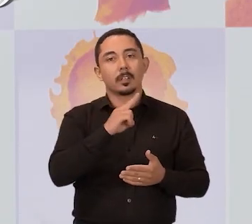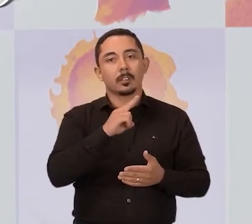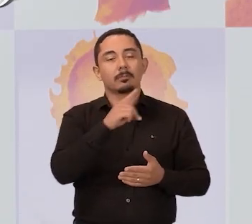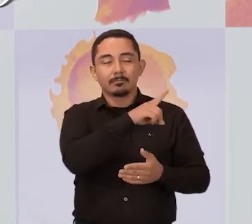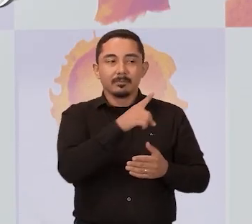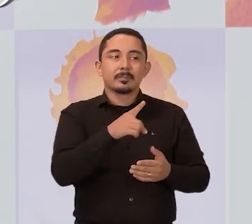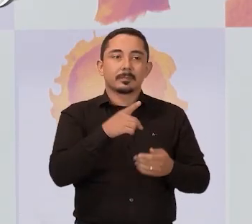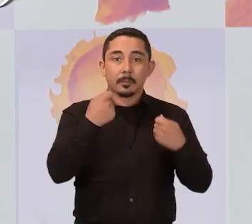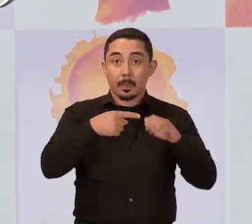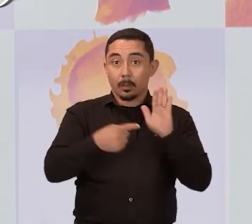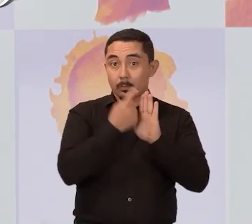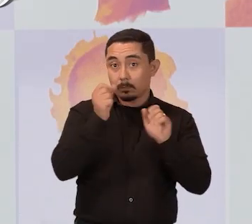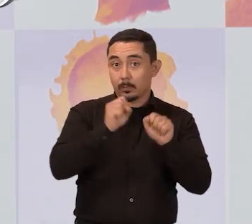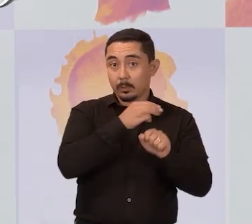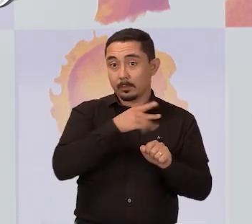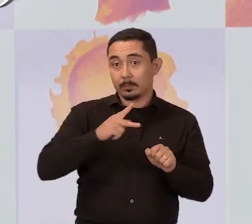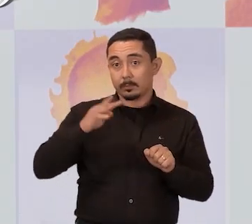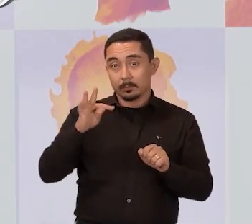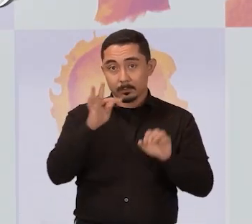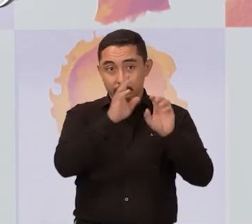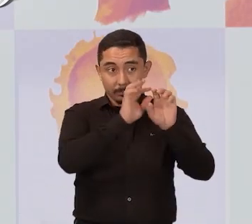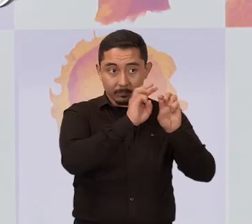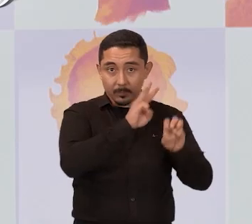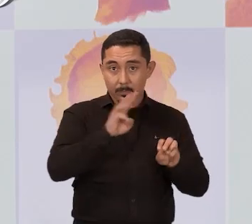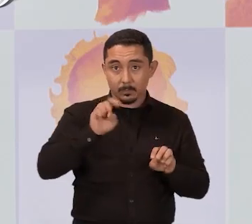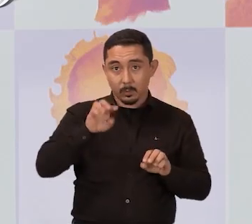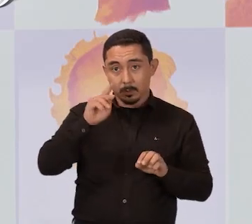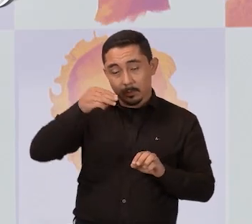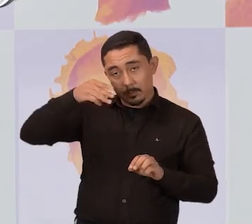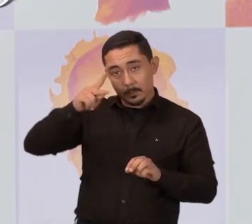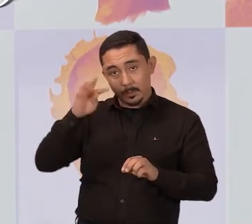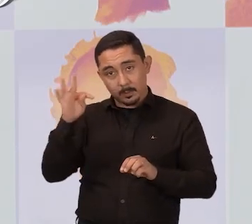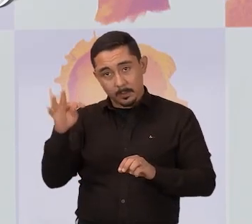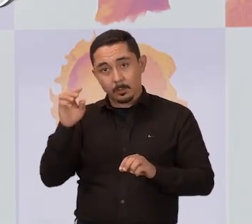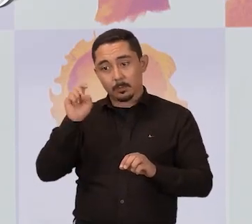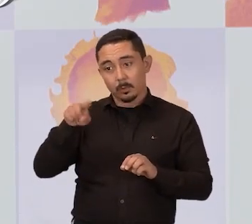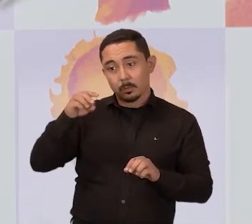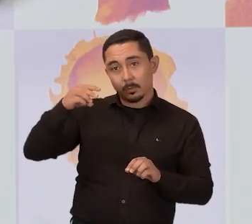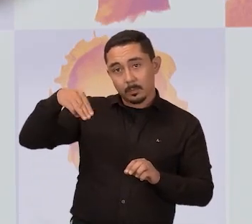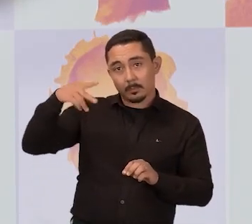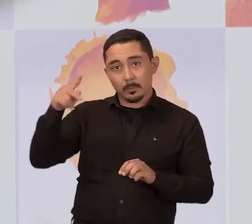essas práticas. Denúncias podem ser feitas no site do MPT,